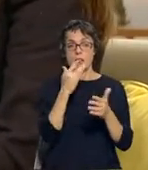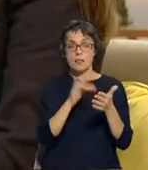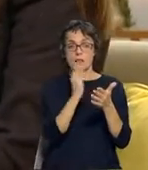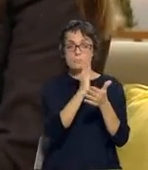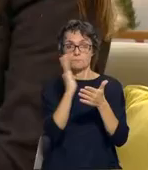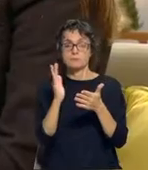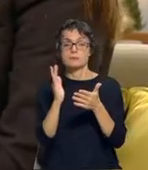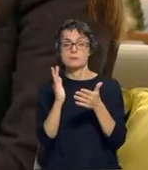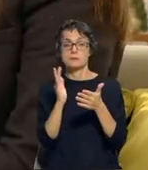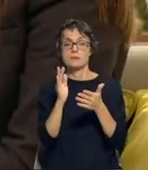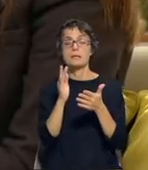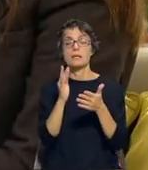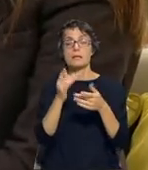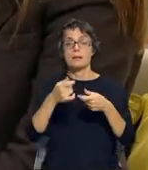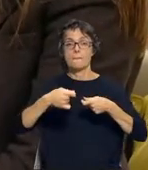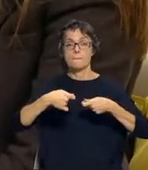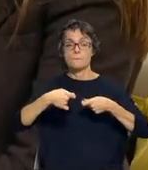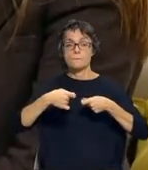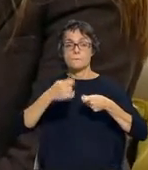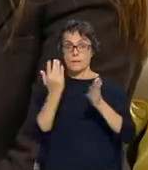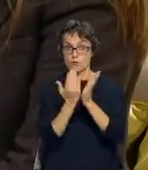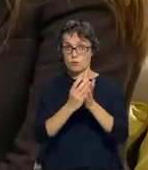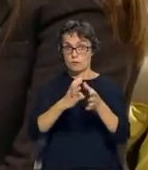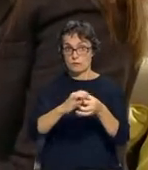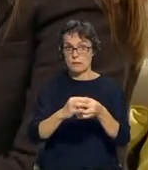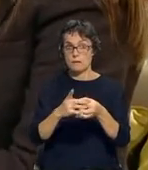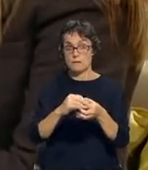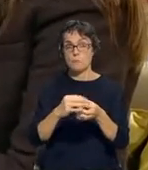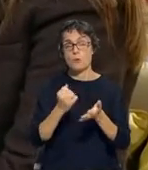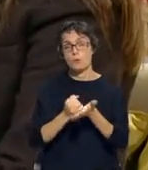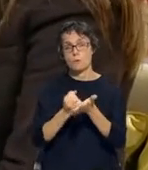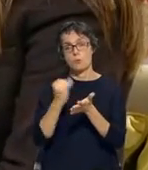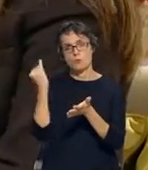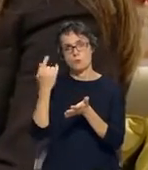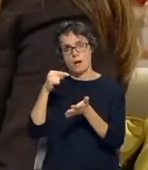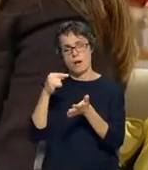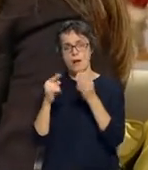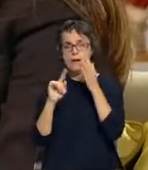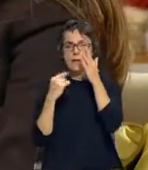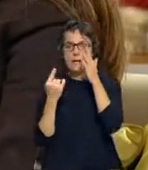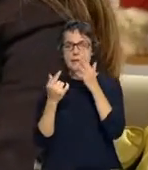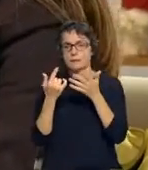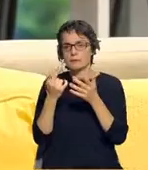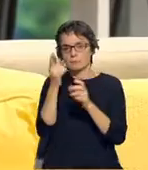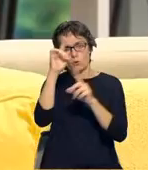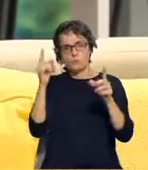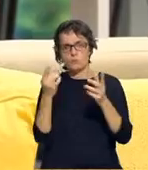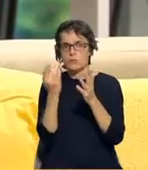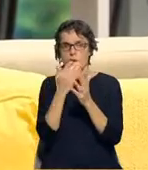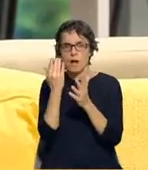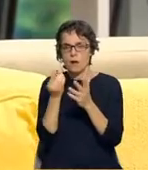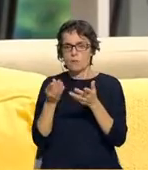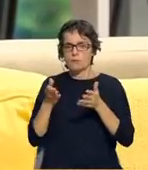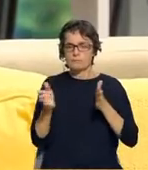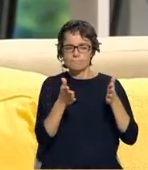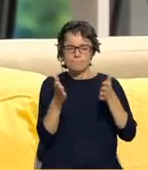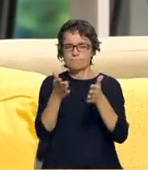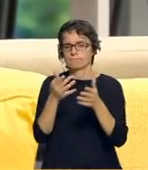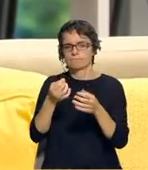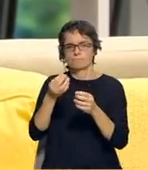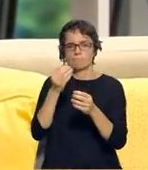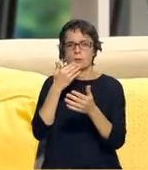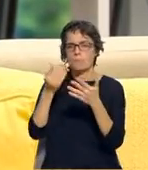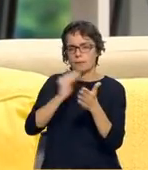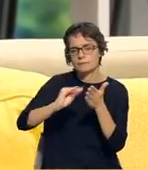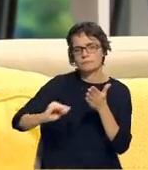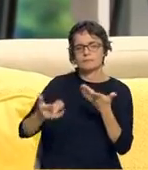com apoio institucional. E escrevem estas histórias, orientam os seus meninos e as suas meninas. Depois temos também os